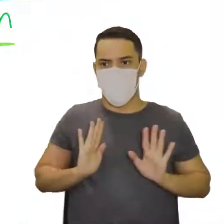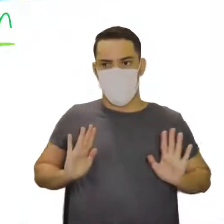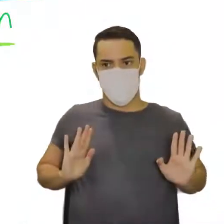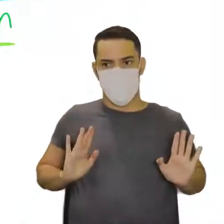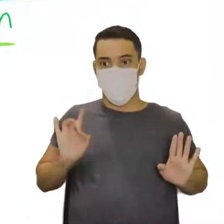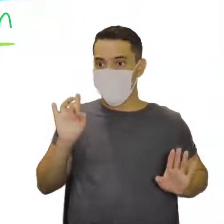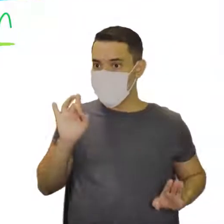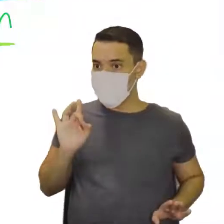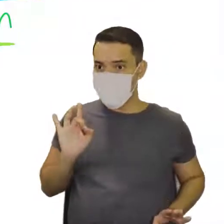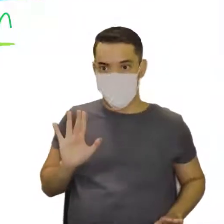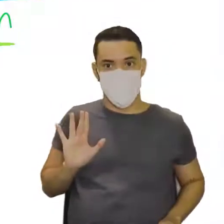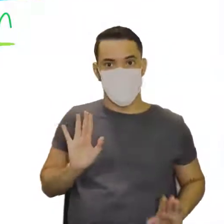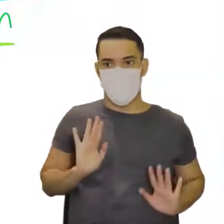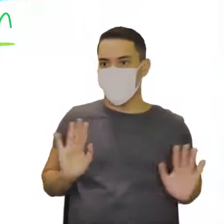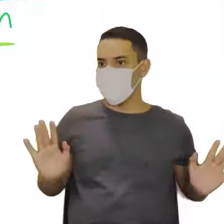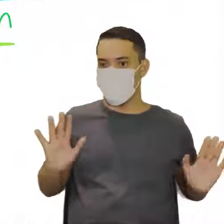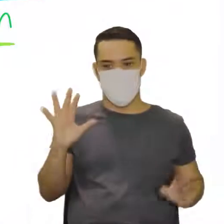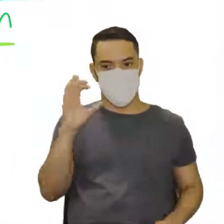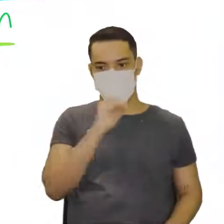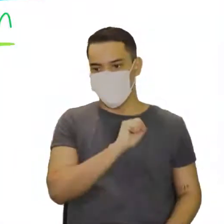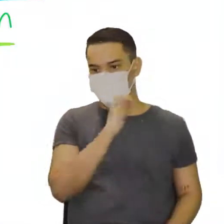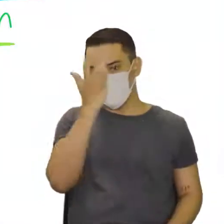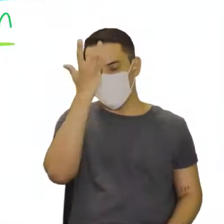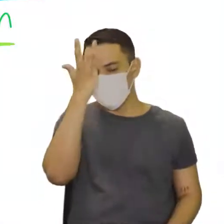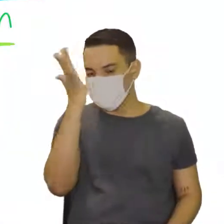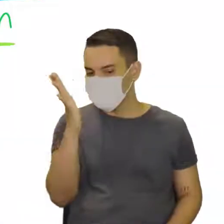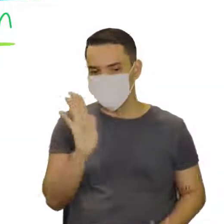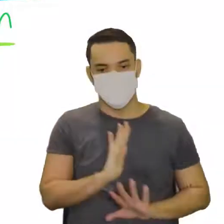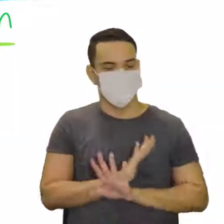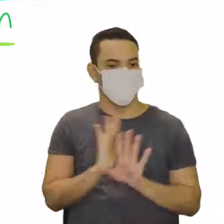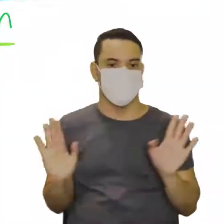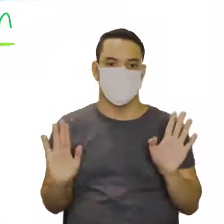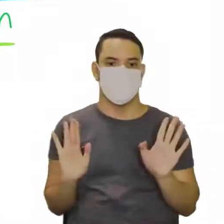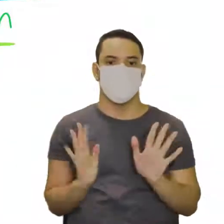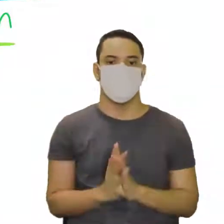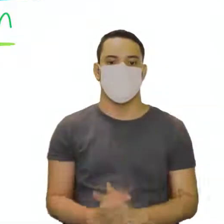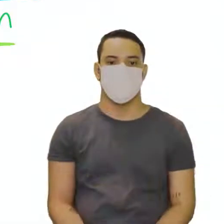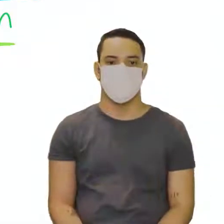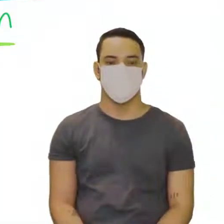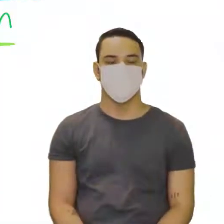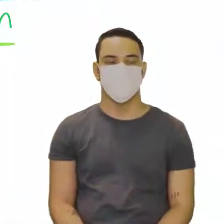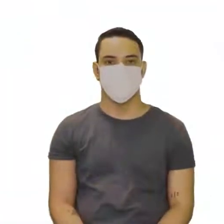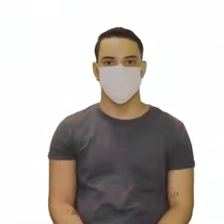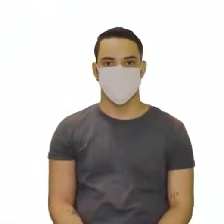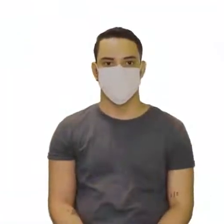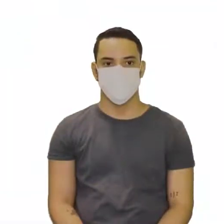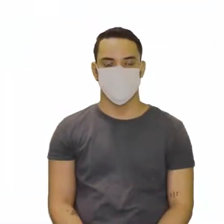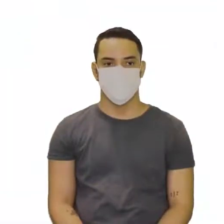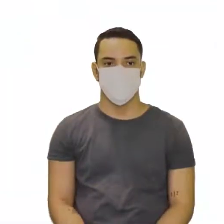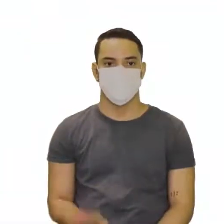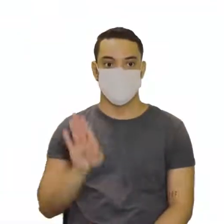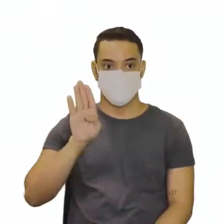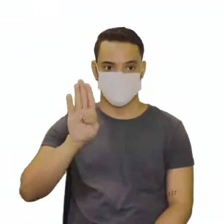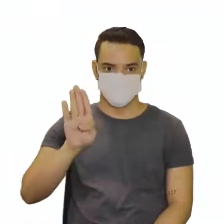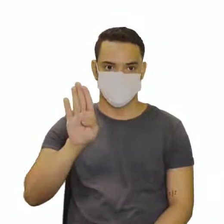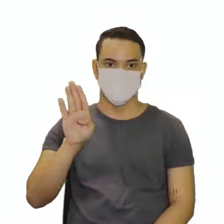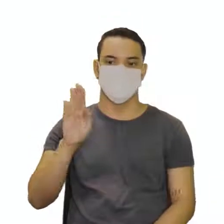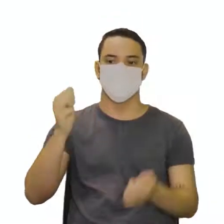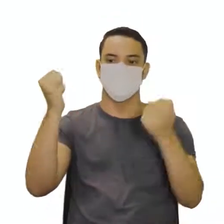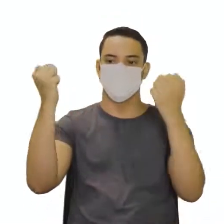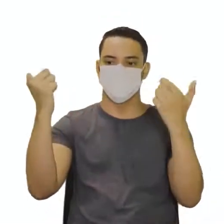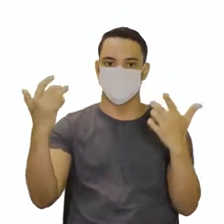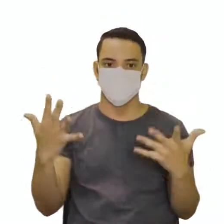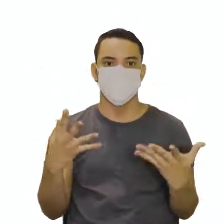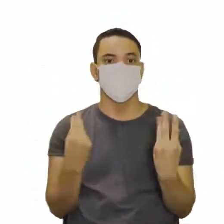É só pegar o valor da força eletromotriz. Maior é gerador, menor é receptor. Entendido isso? Na letra B, determine